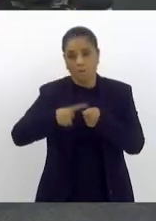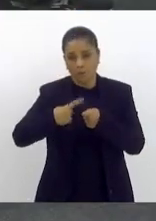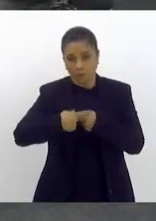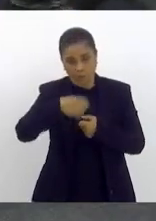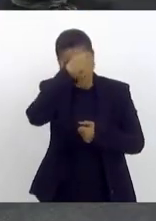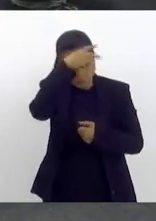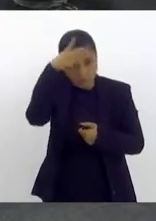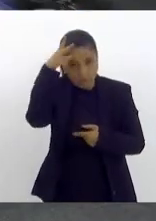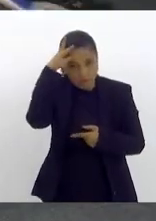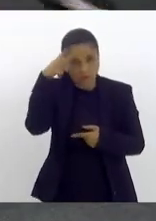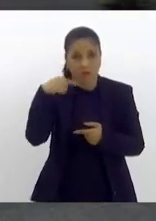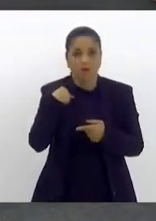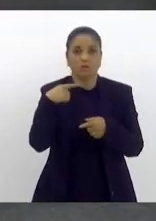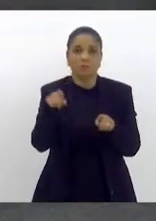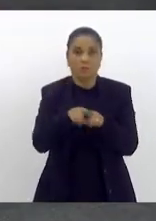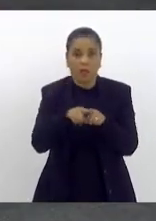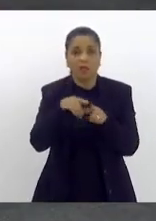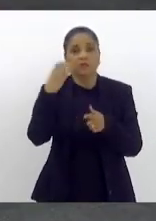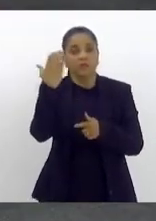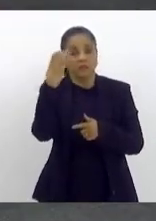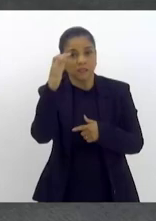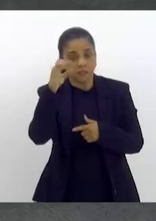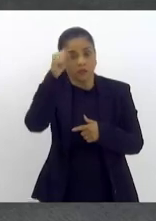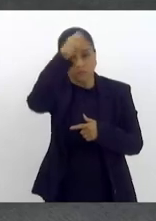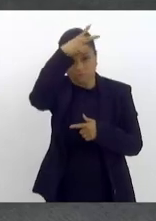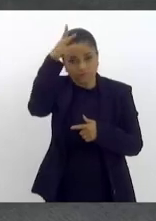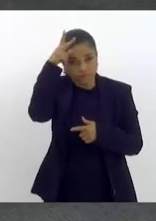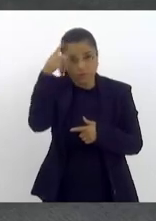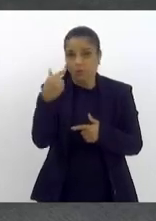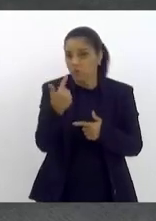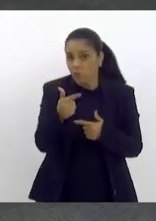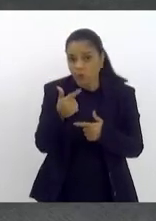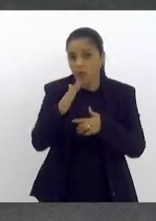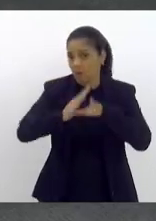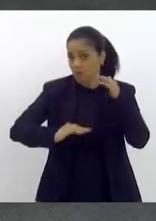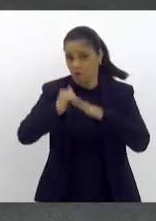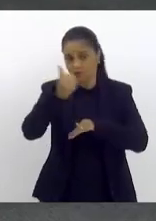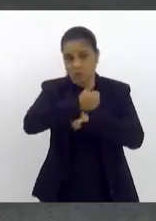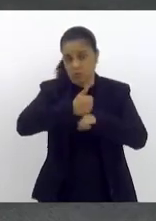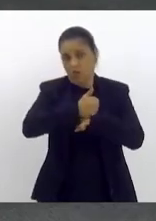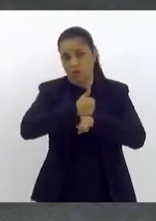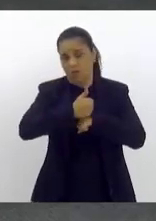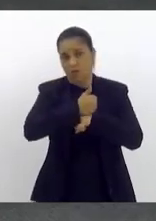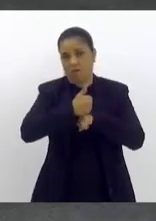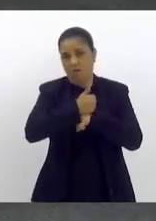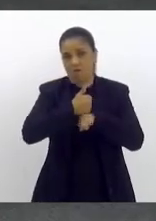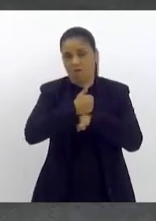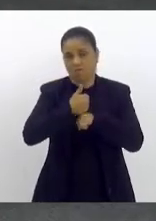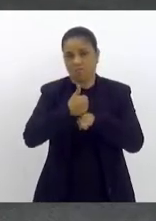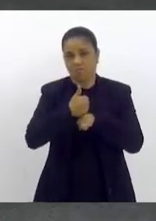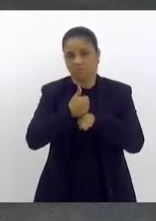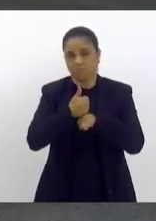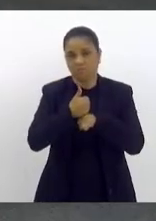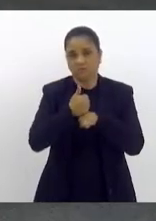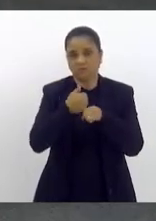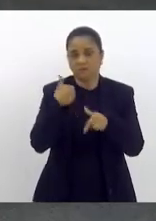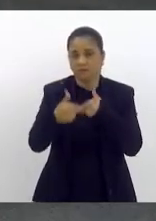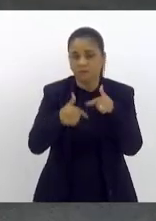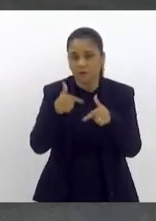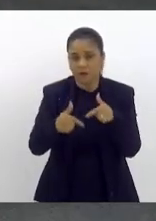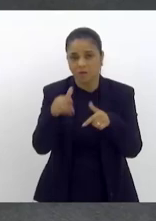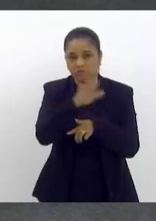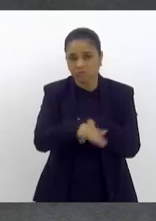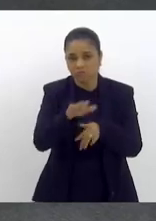rede municipal de Niterói, que eu acompanho de perto, é insuficiente. Estamos batendo, estão sendo obrigados a contratar. Estamos conseguindo